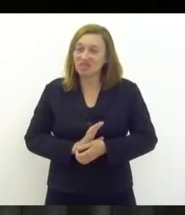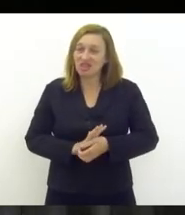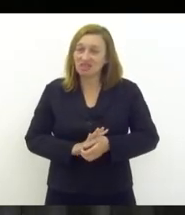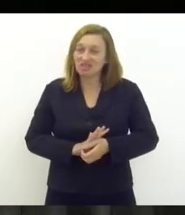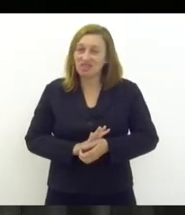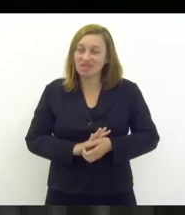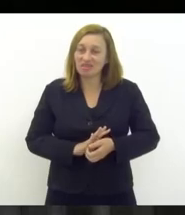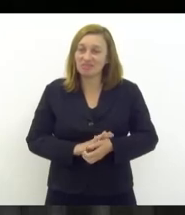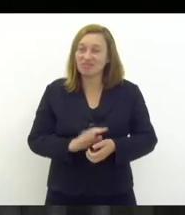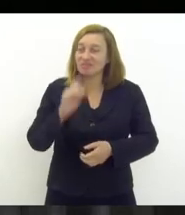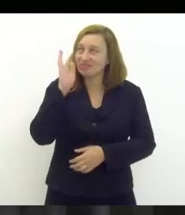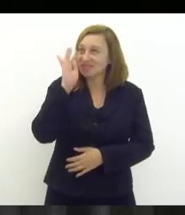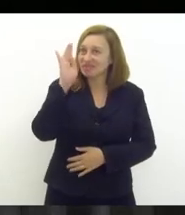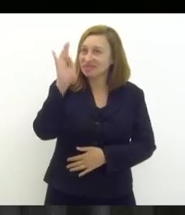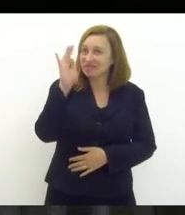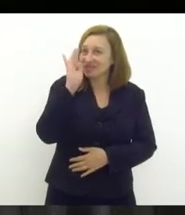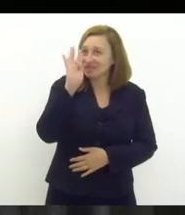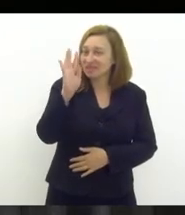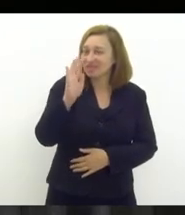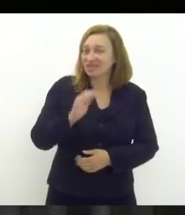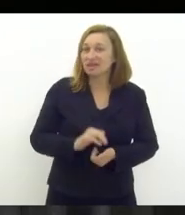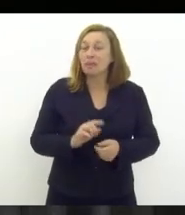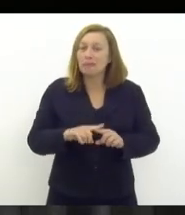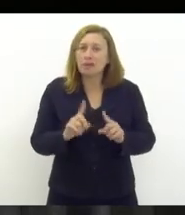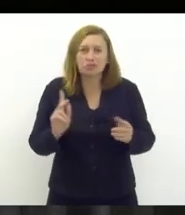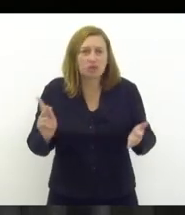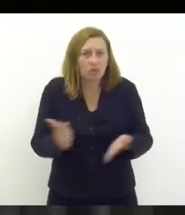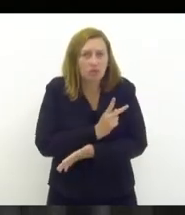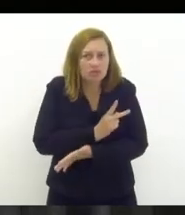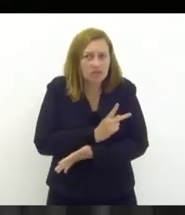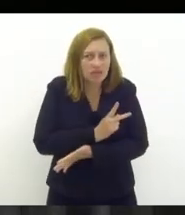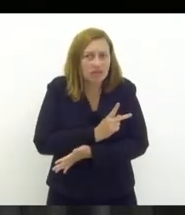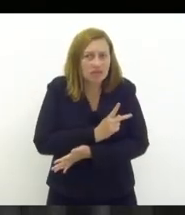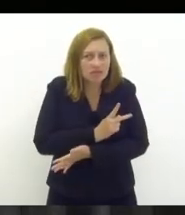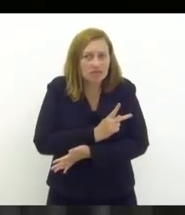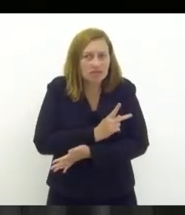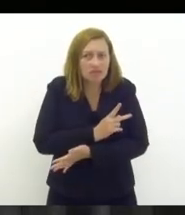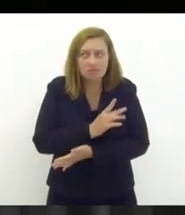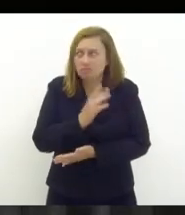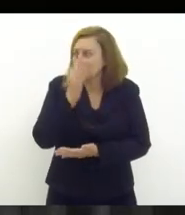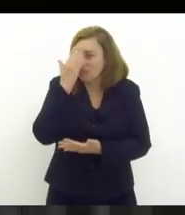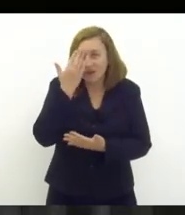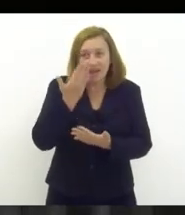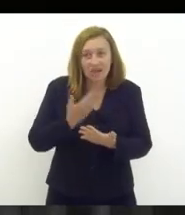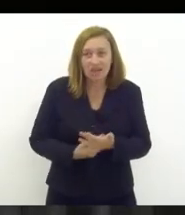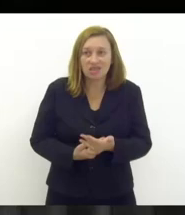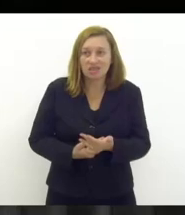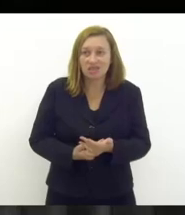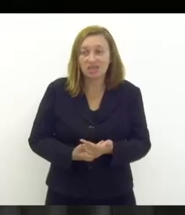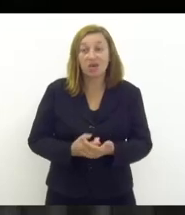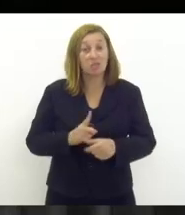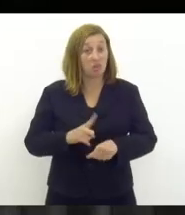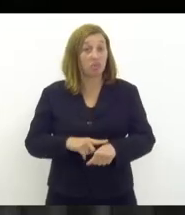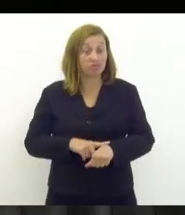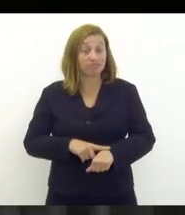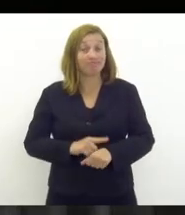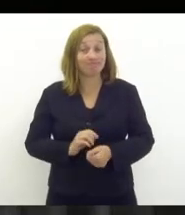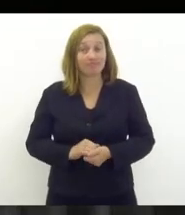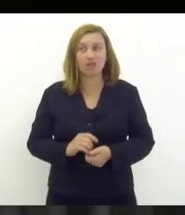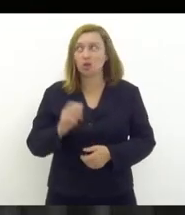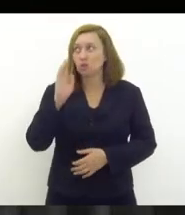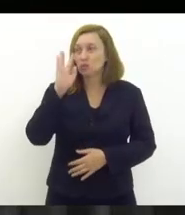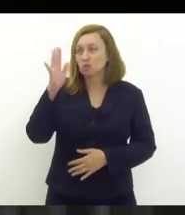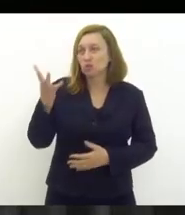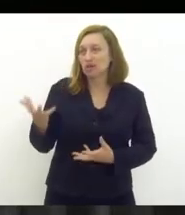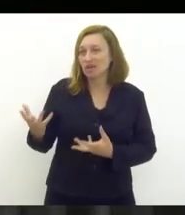sonha imagina gostaria que acontecesse mas quando acontece a gente não acredita né esse momento é um desses a gente sonha em